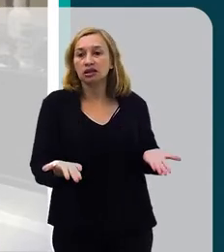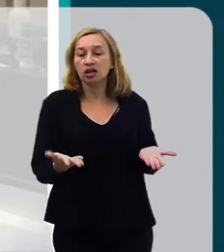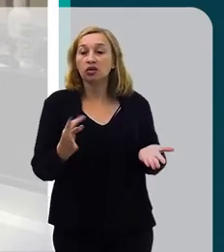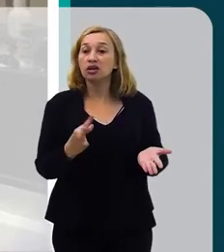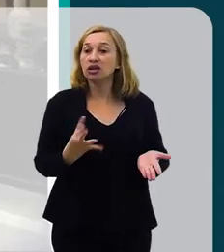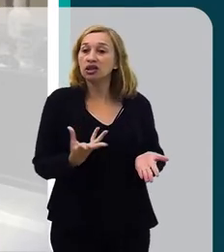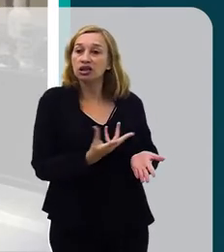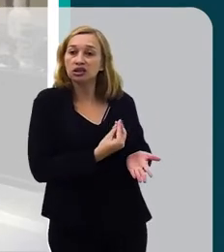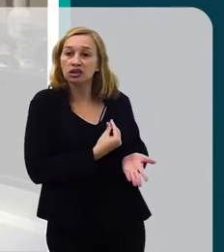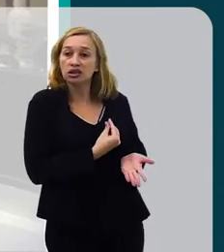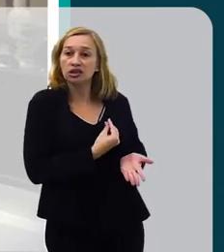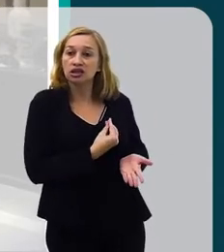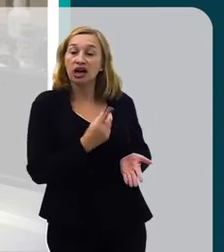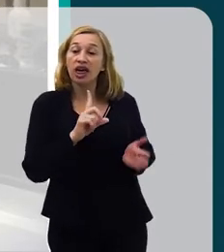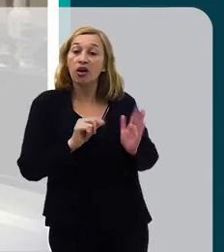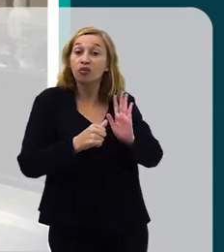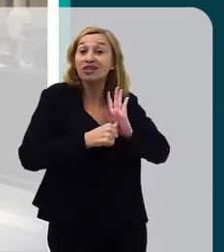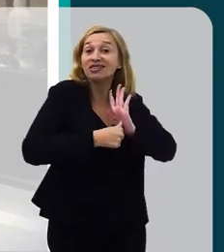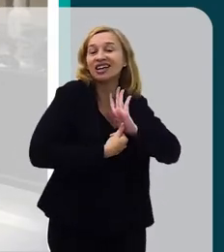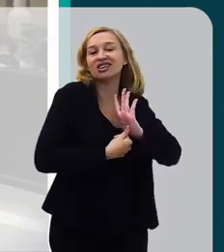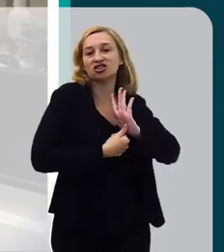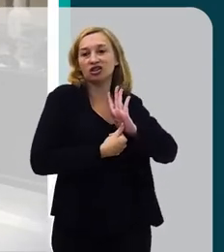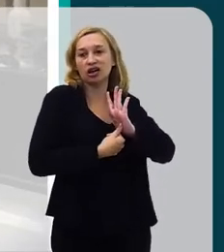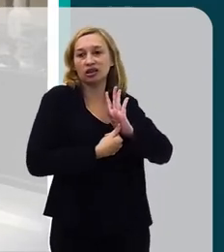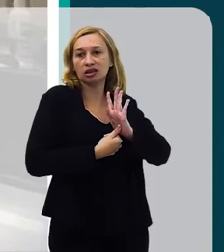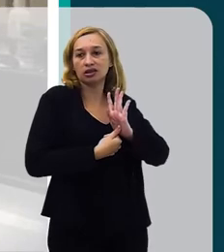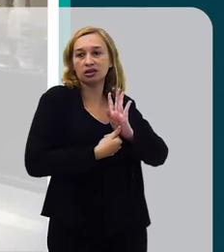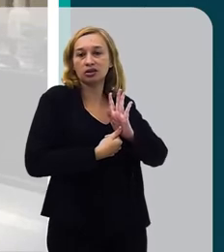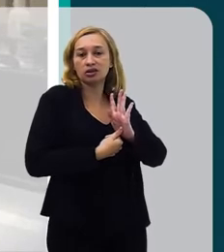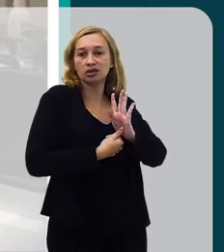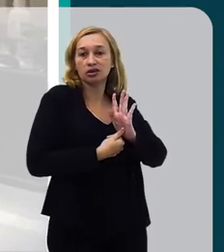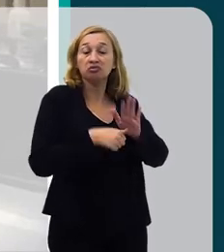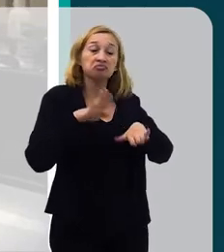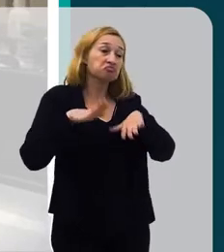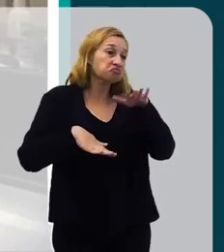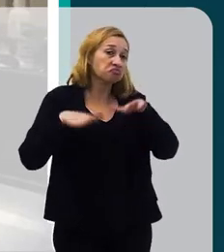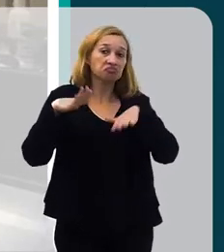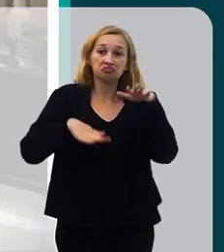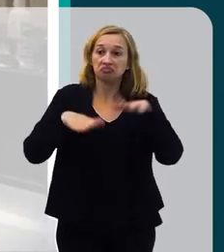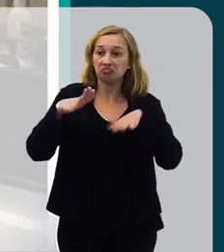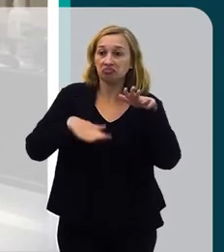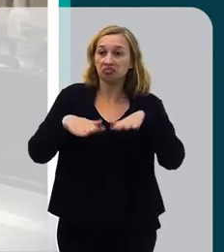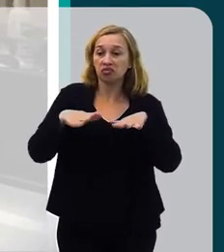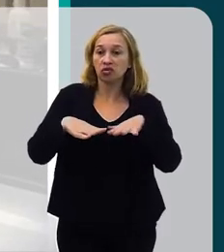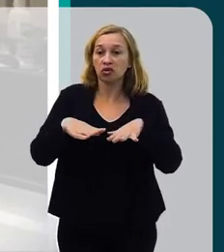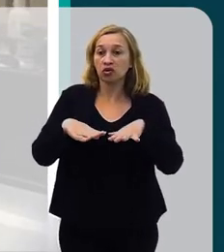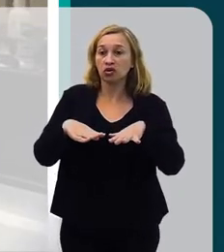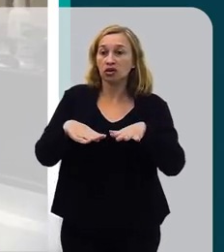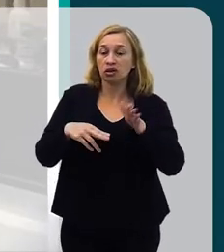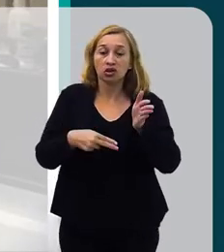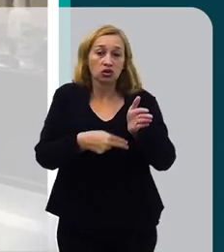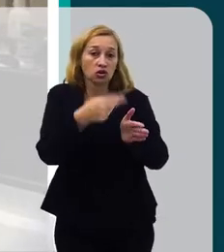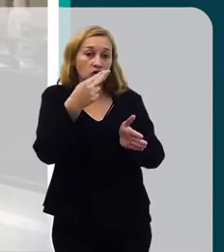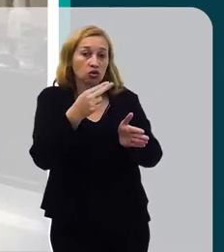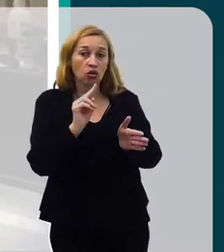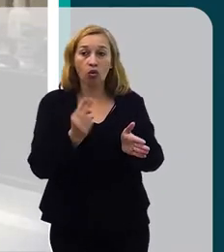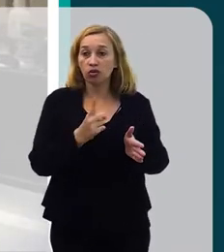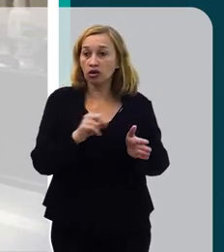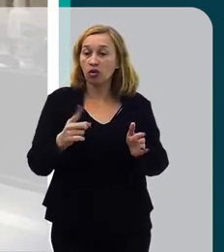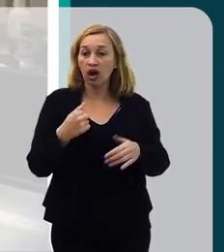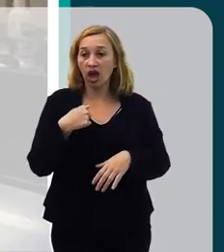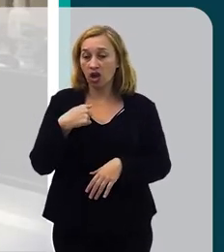né? Então, a transexualidade é uma identidade. né, que independe de